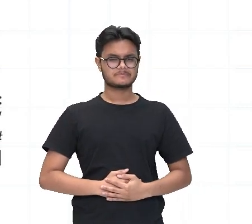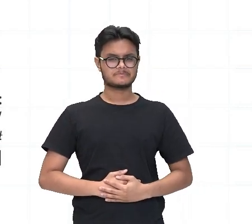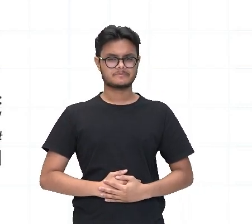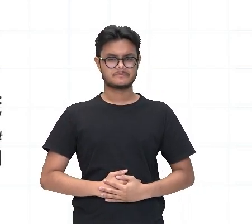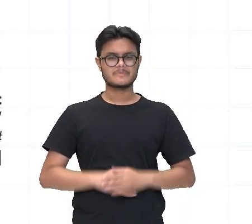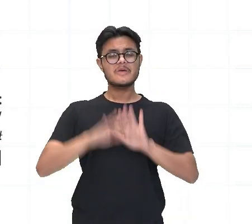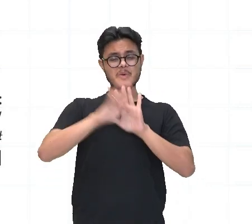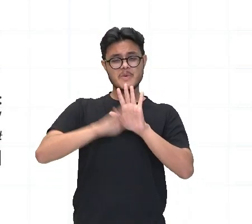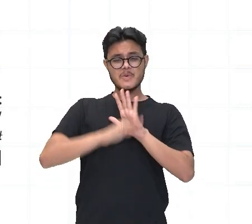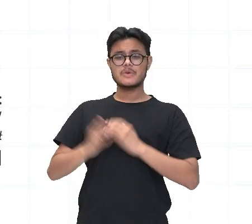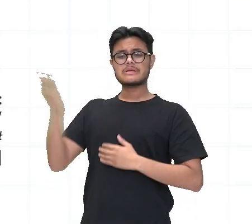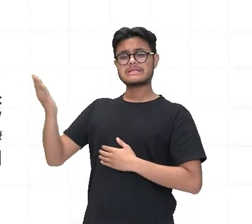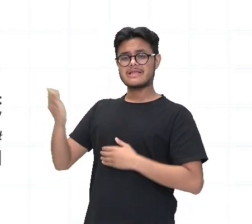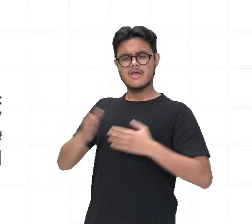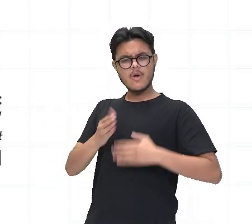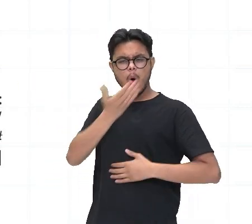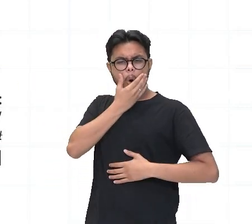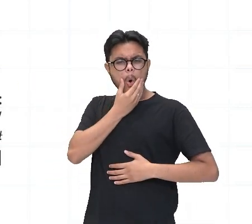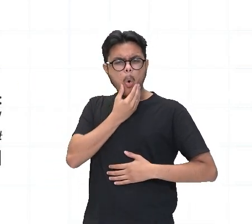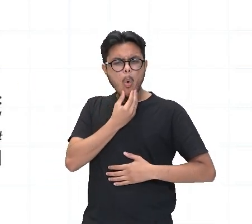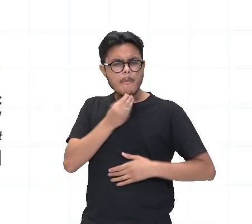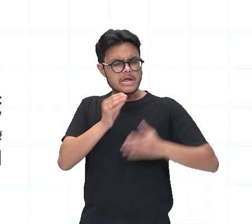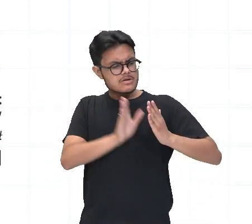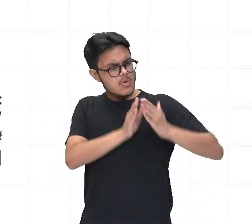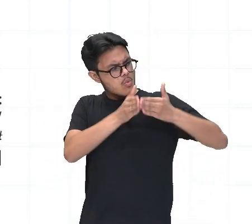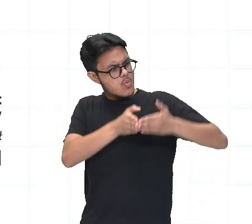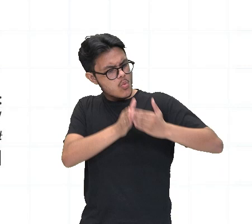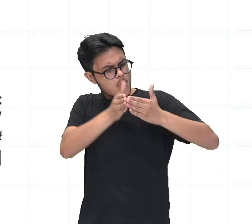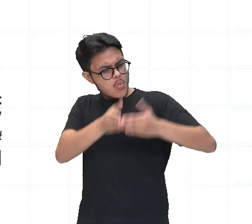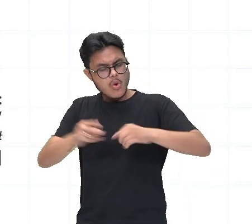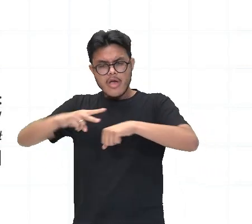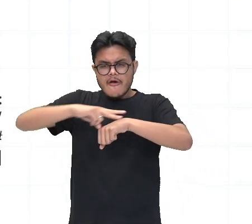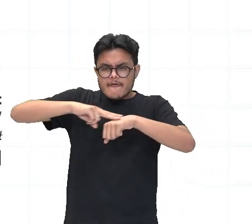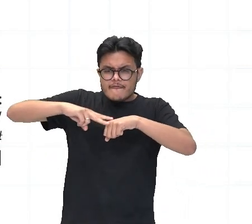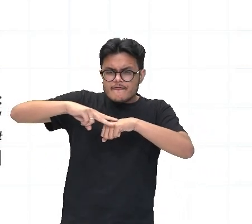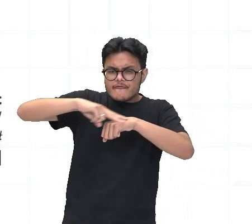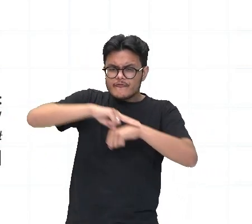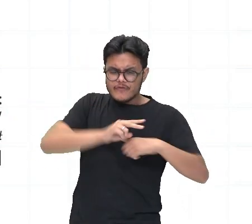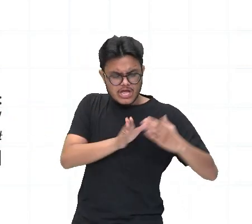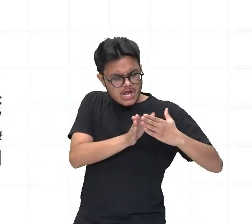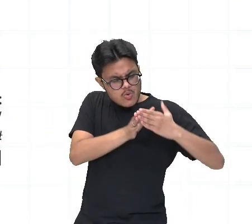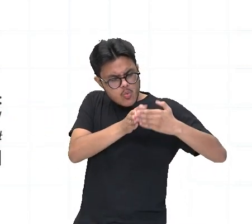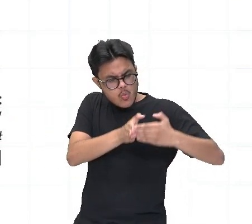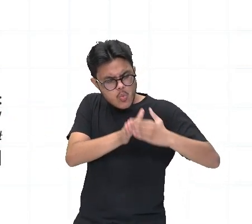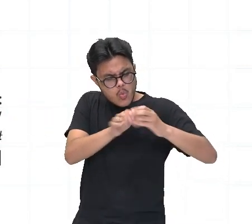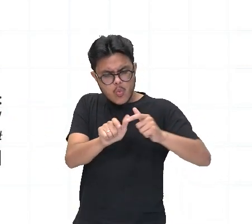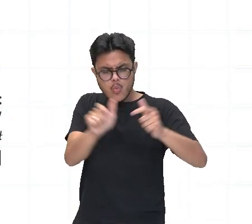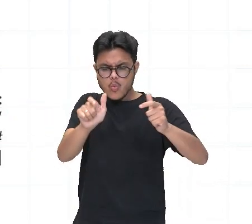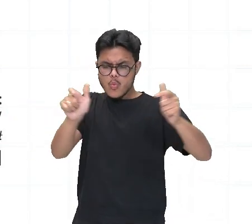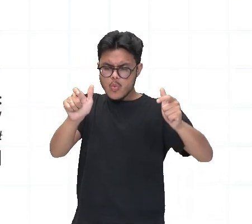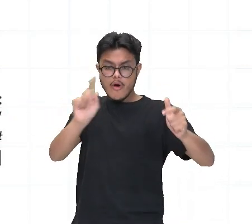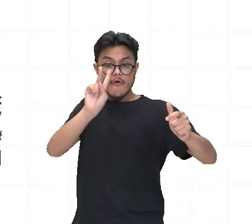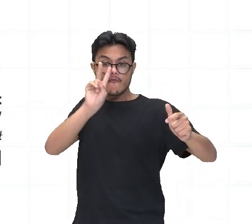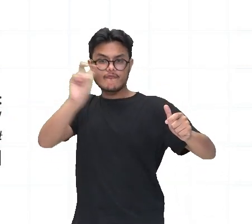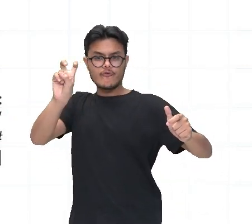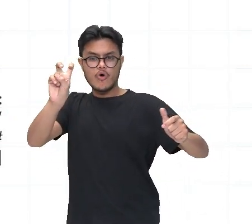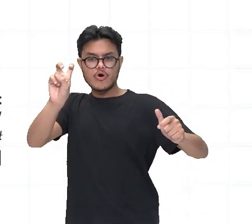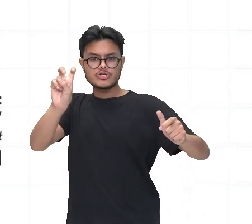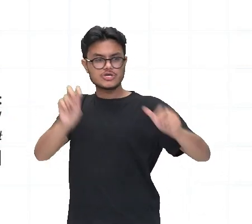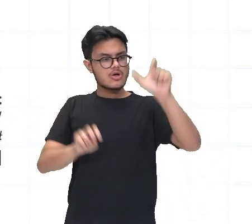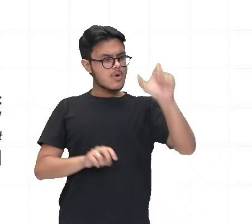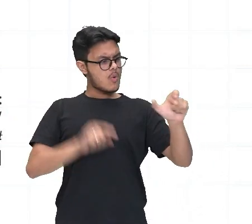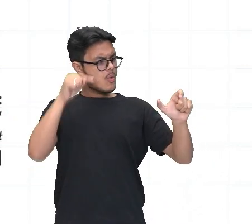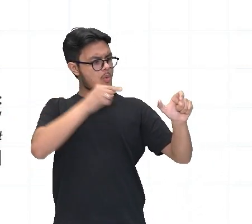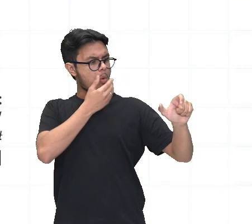partiu no barco verde. O barco era longo e forte. Carlito parou perto